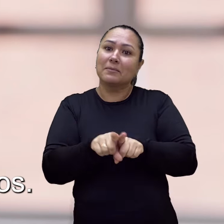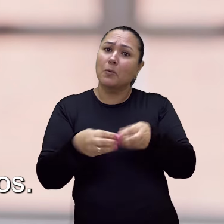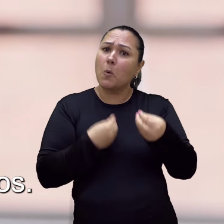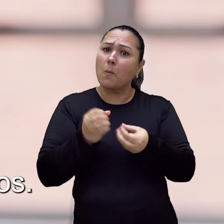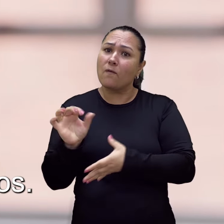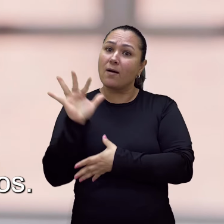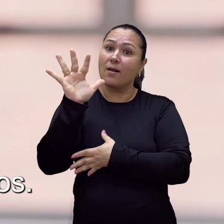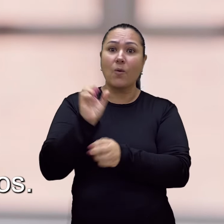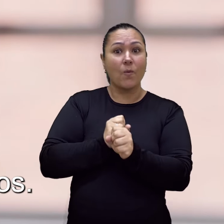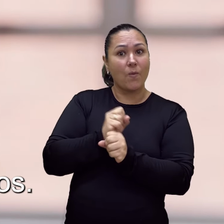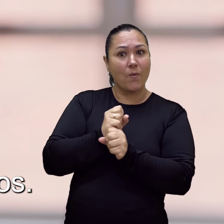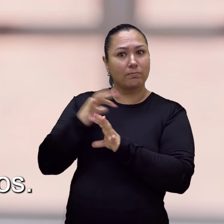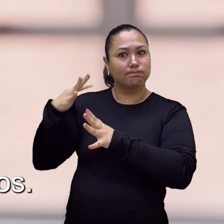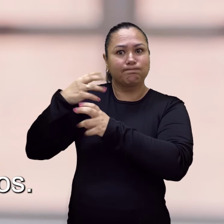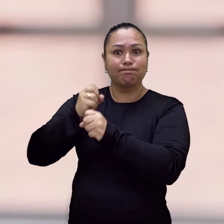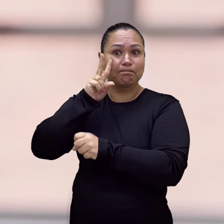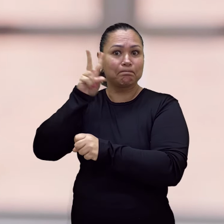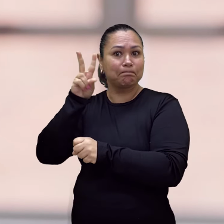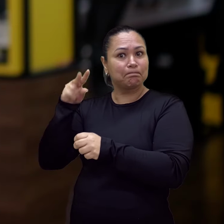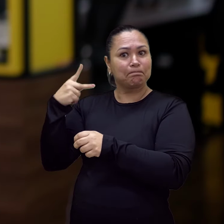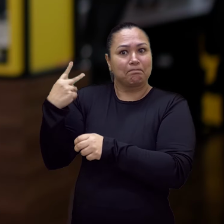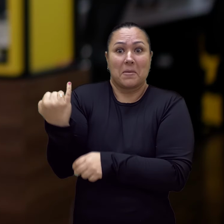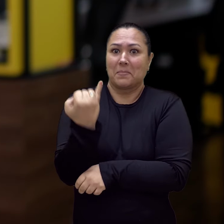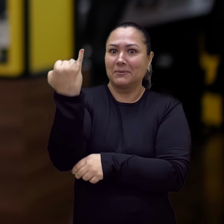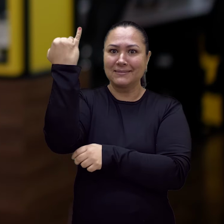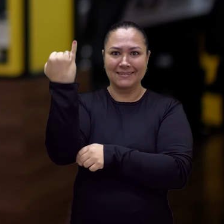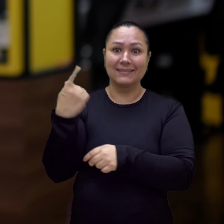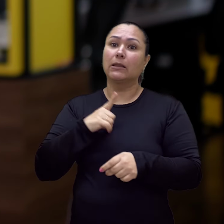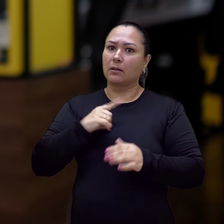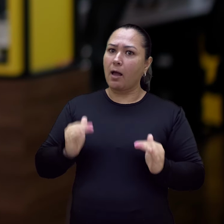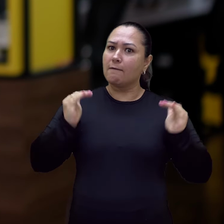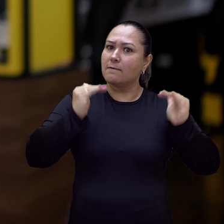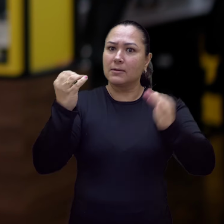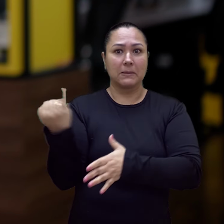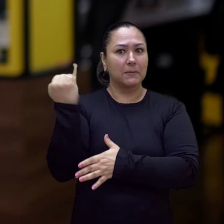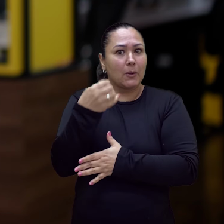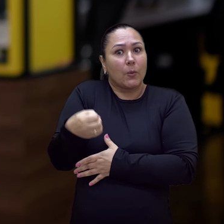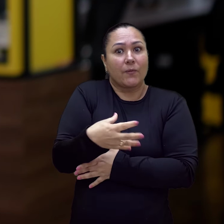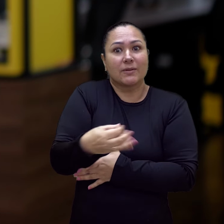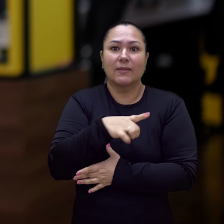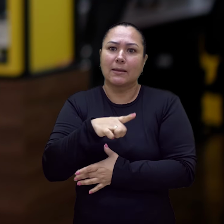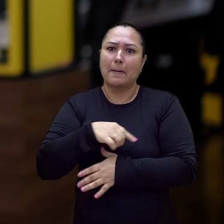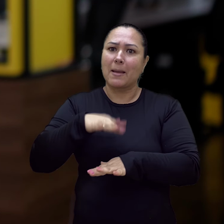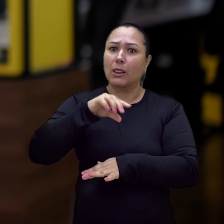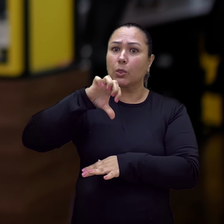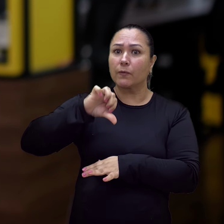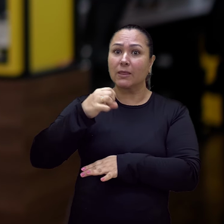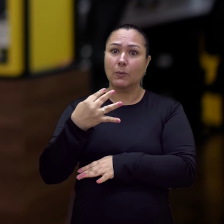como geramos valor em um ano de resultados históricos. Tivemos avanços importantes em inovação. Foram mais